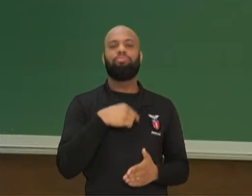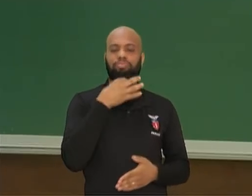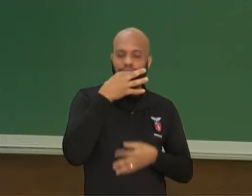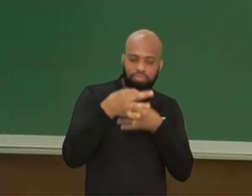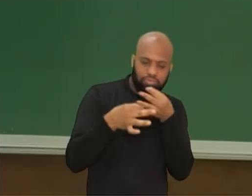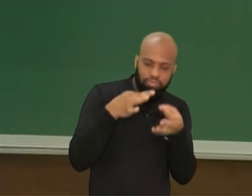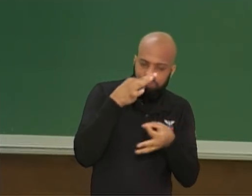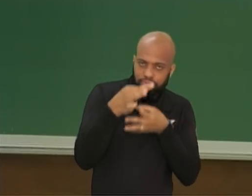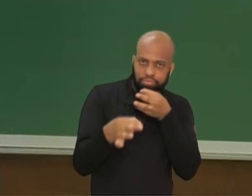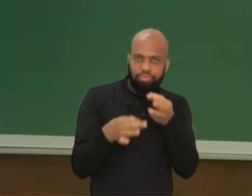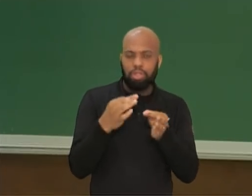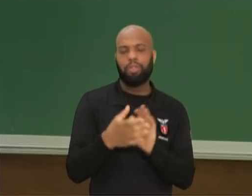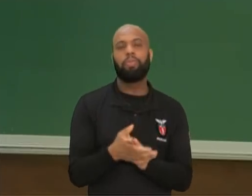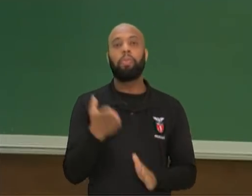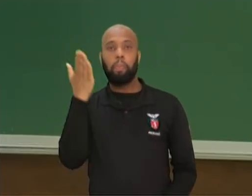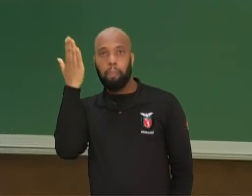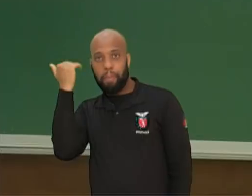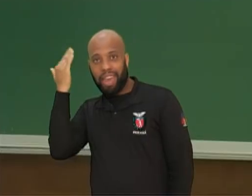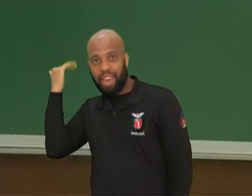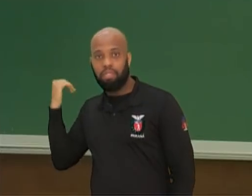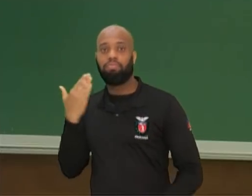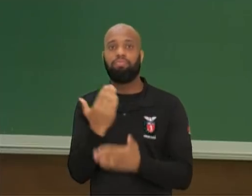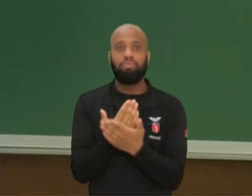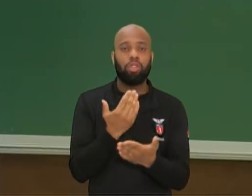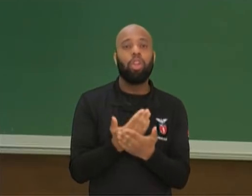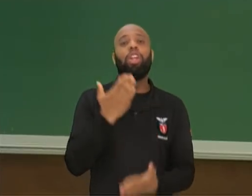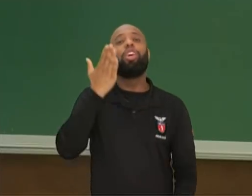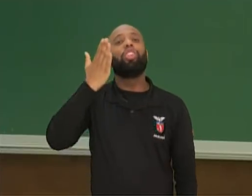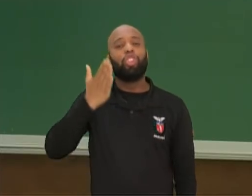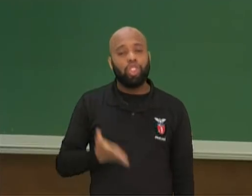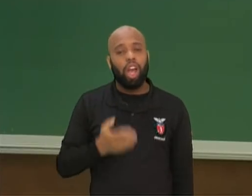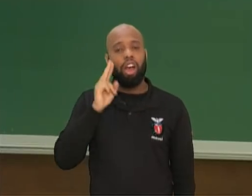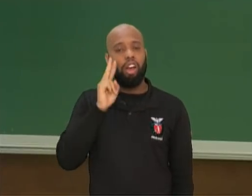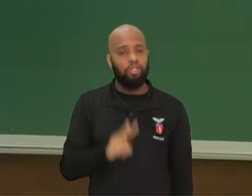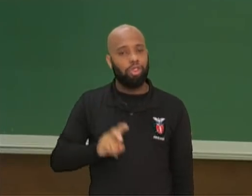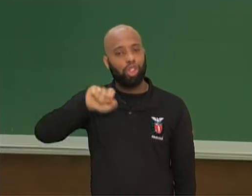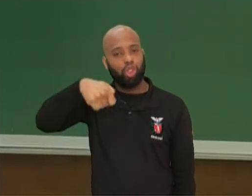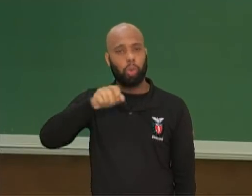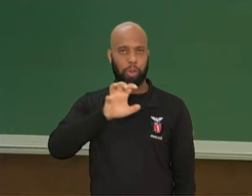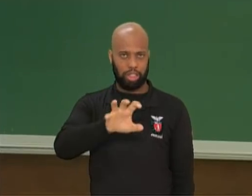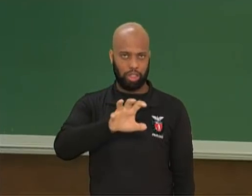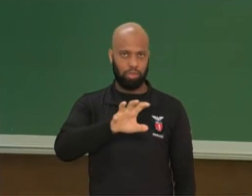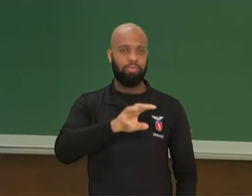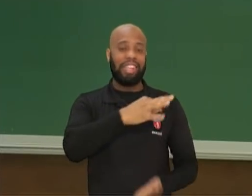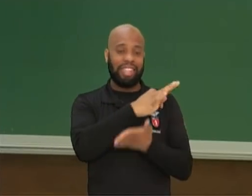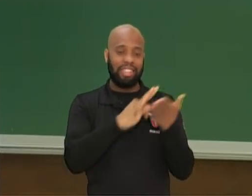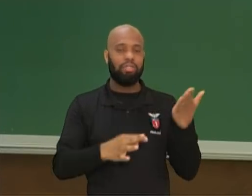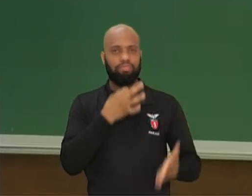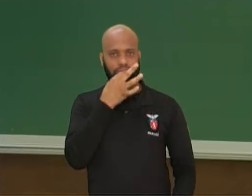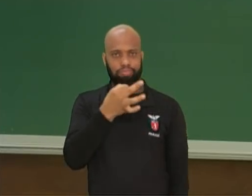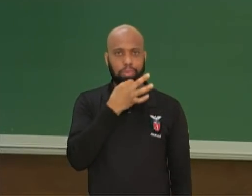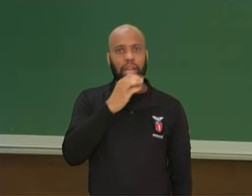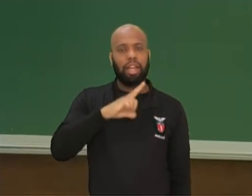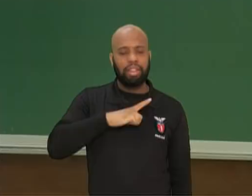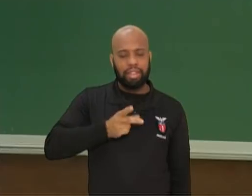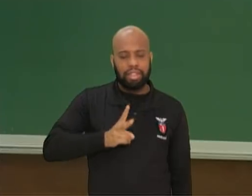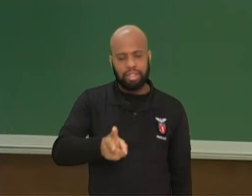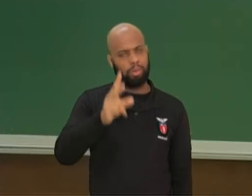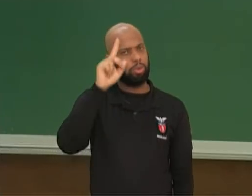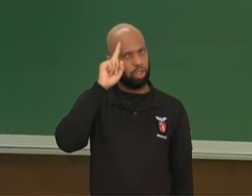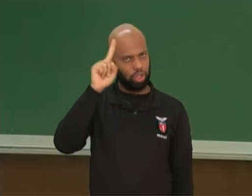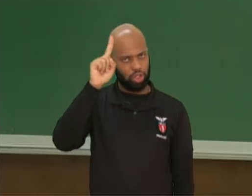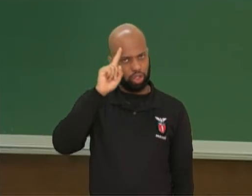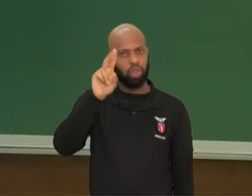de opinião. Na aula passada, nós vimos que o artigo de opinião, ele é bastante presente no nosso